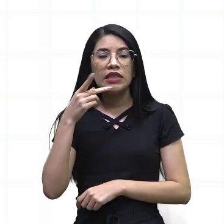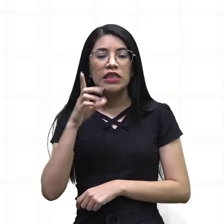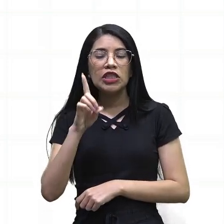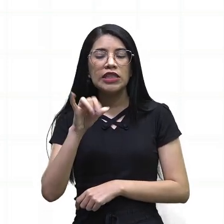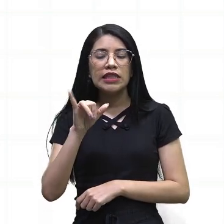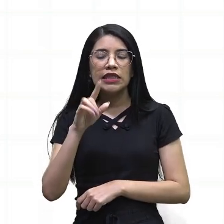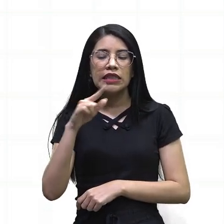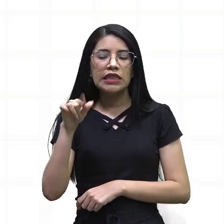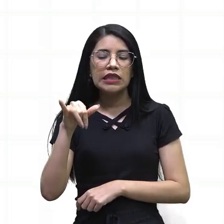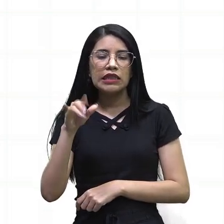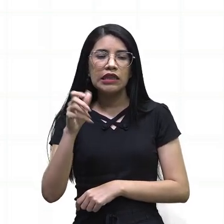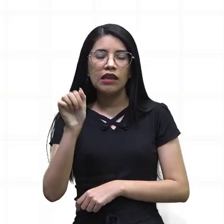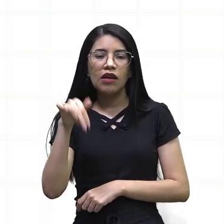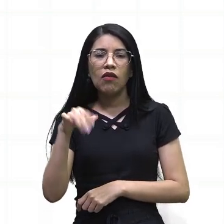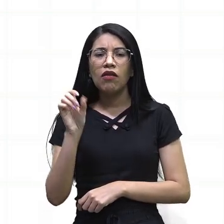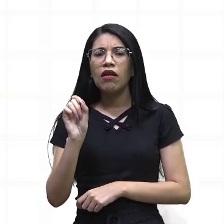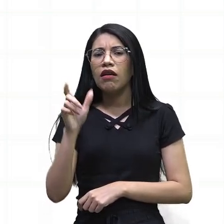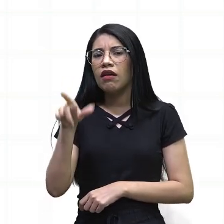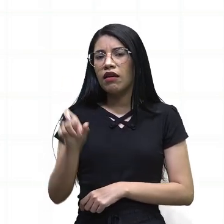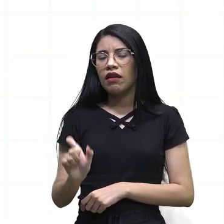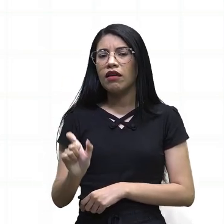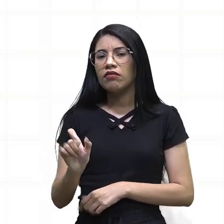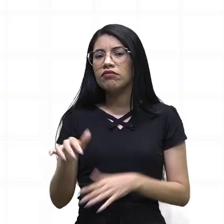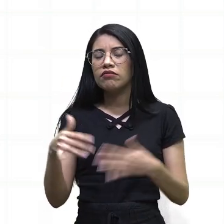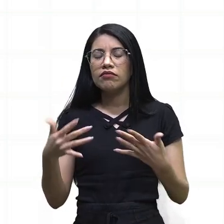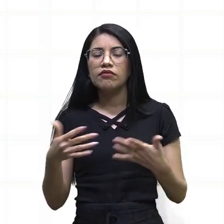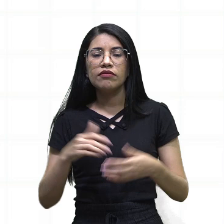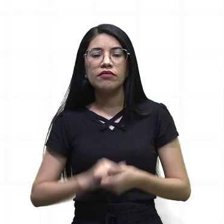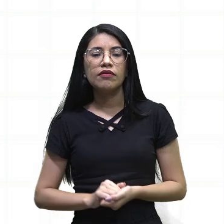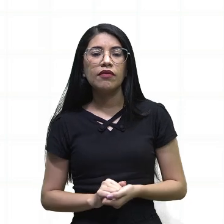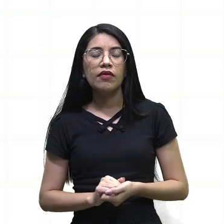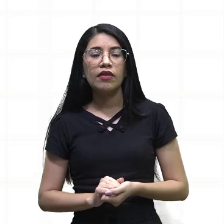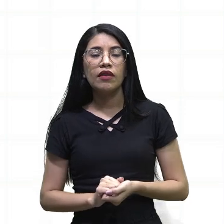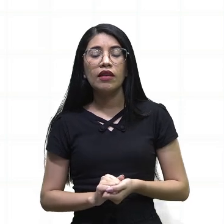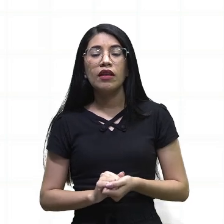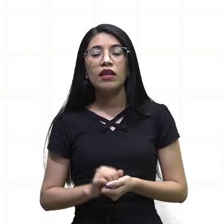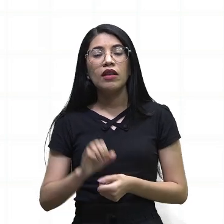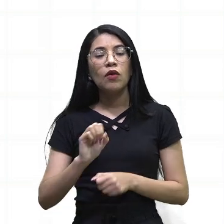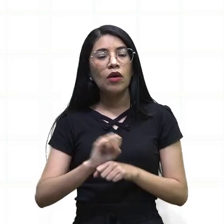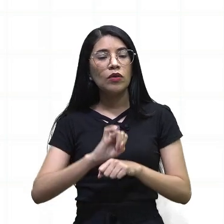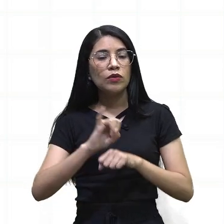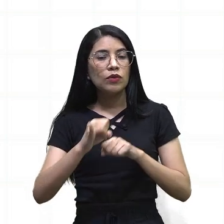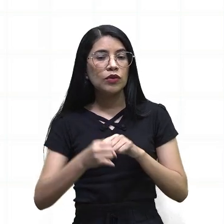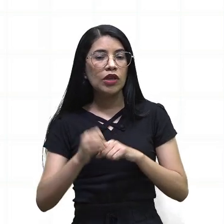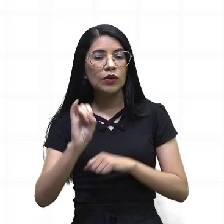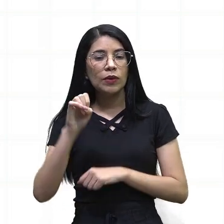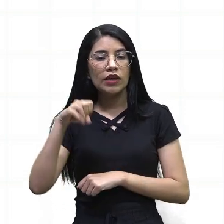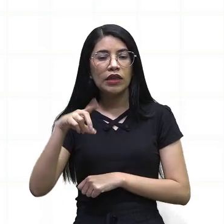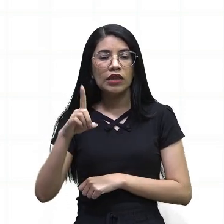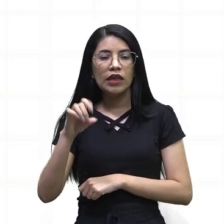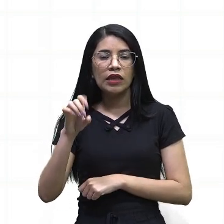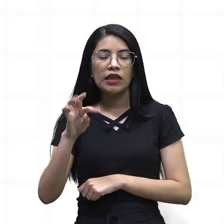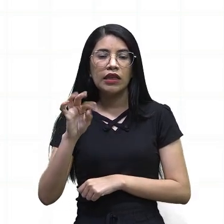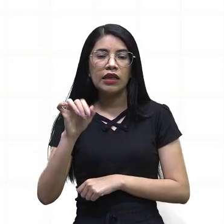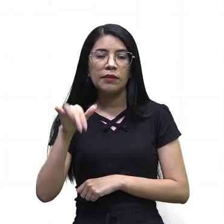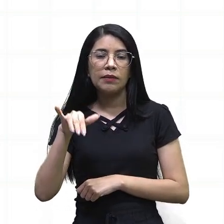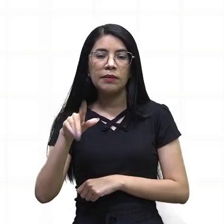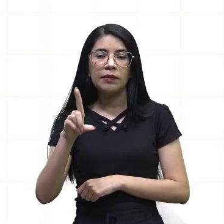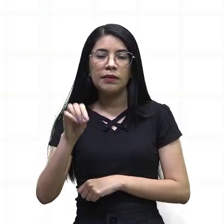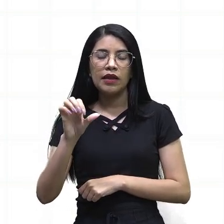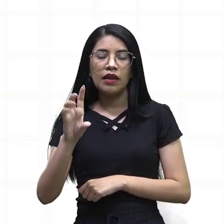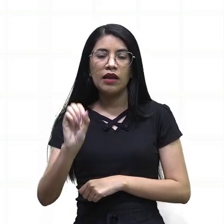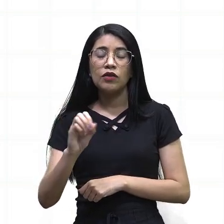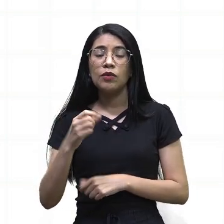não sei quem é que disse isso, tá? Então aqui, sujeito indeterminado, porque está na